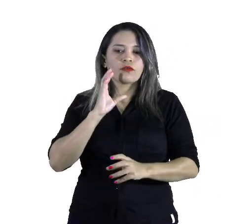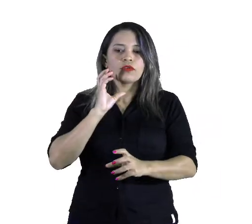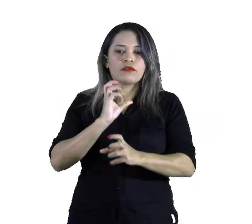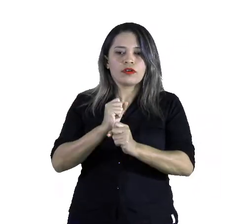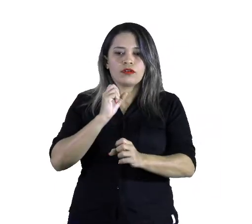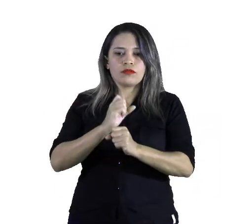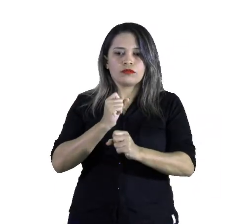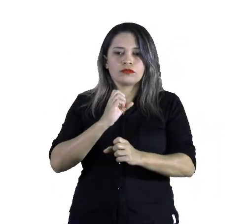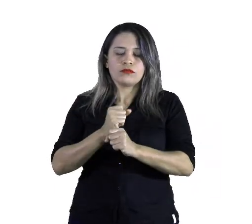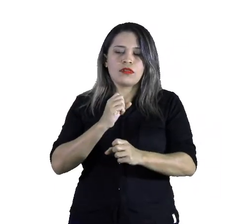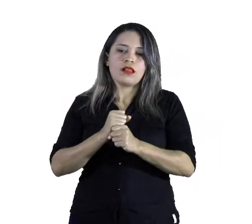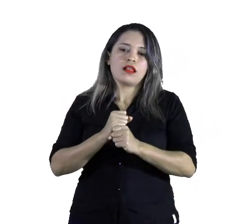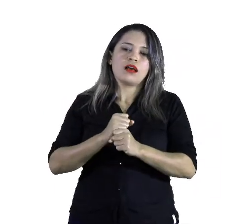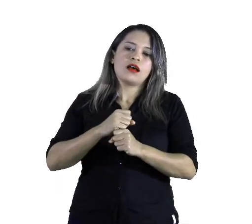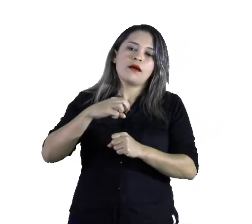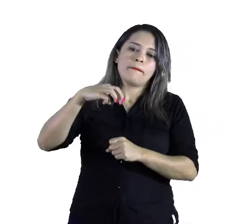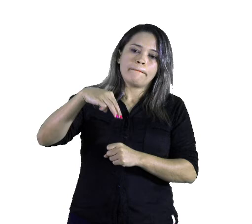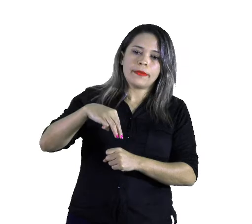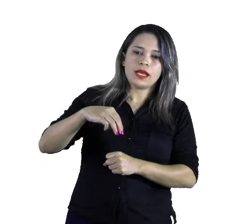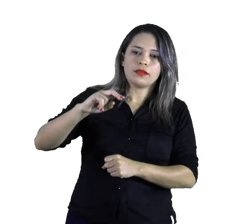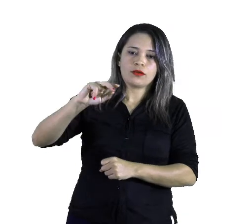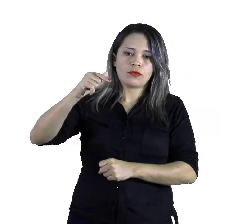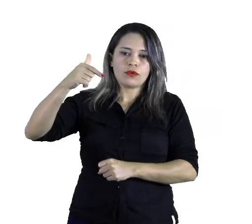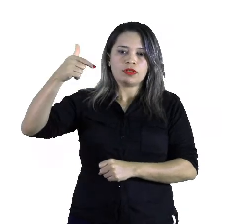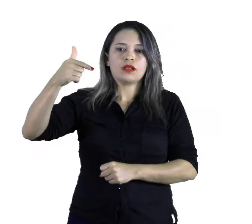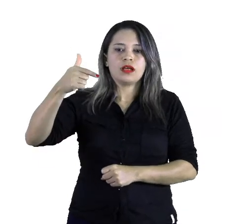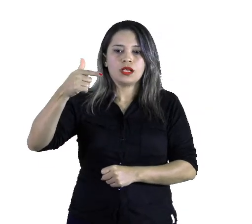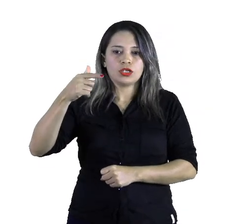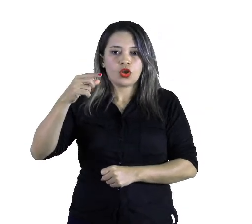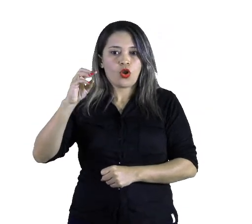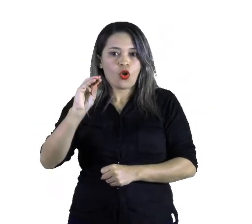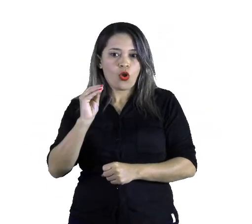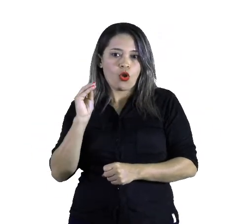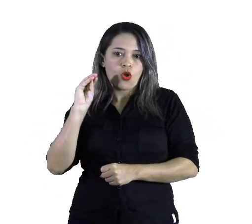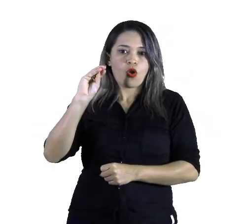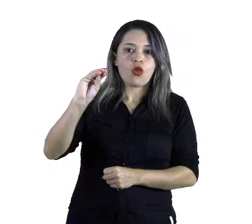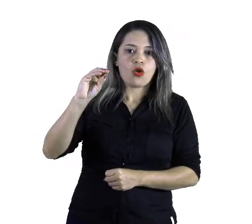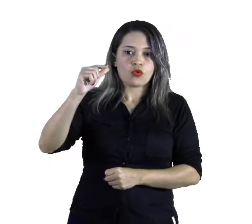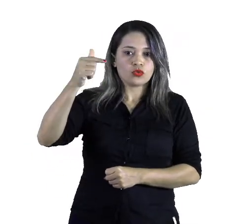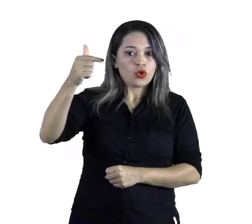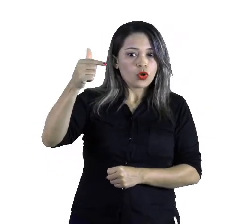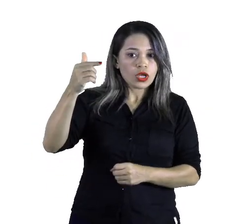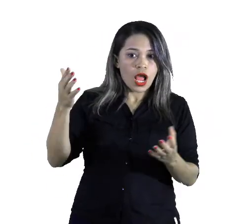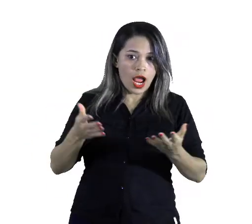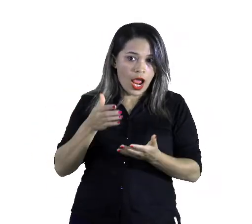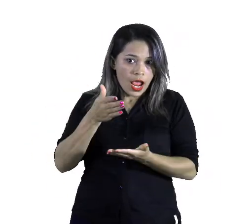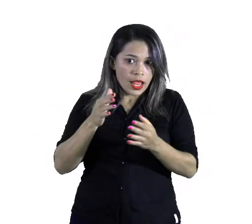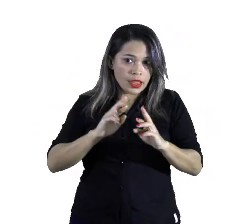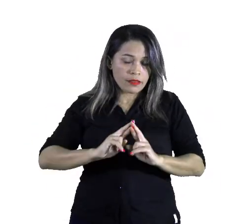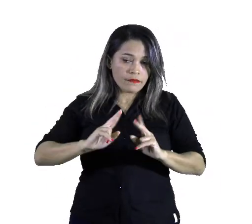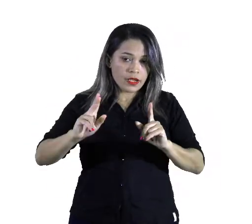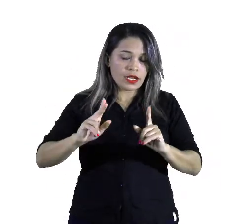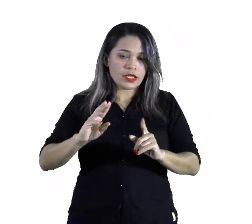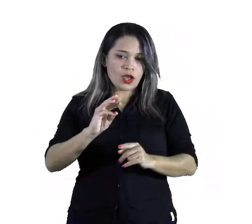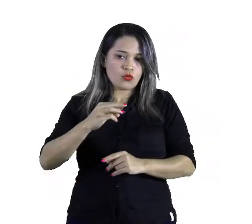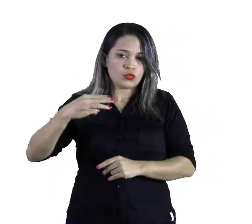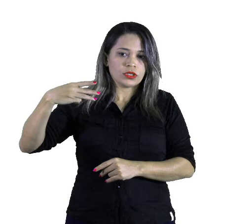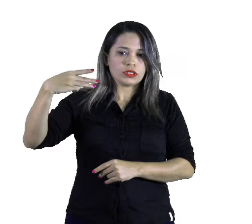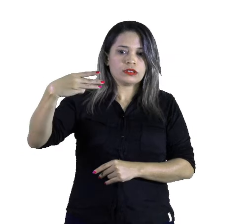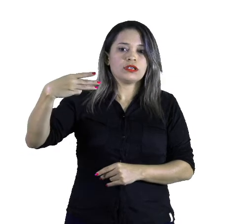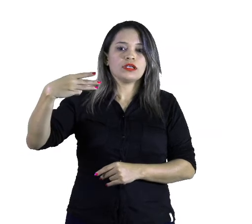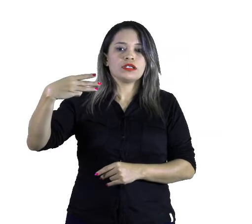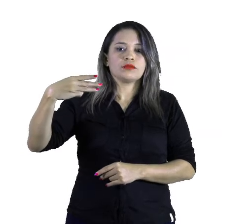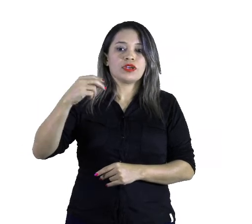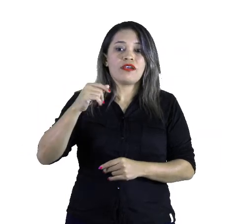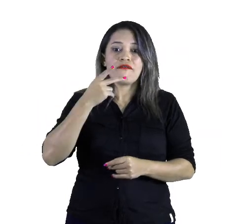calcular o metros ao quadrado, a gente coloca um 2 em cima. Aí não, aí nós colocamos um 3 em cima, porque quando fala